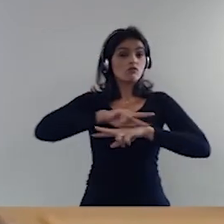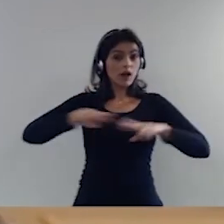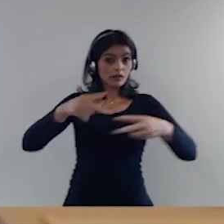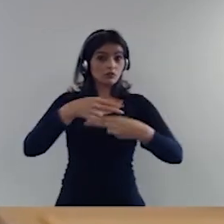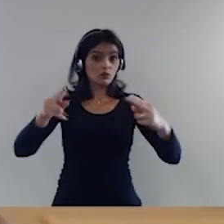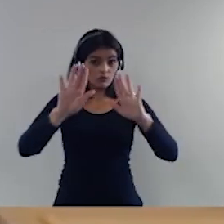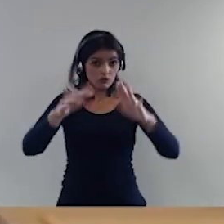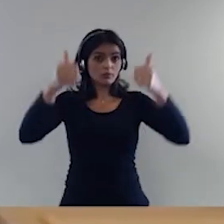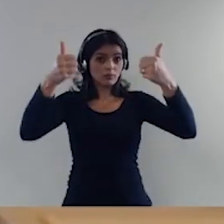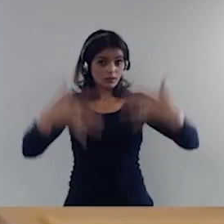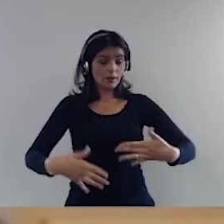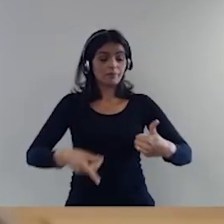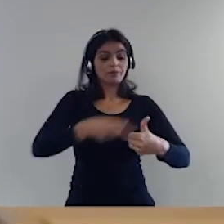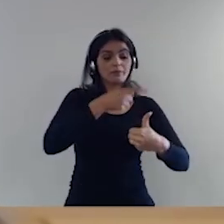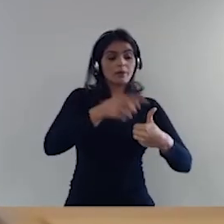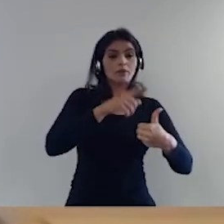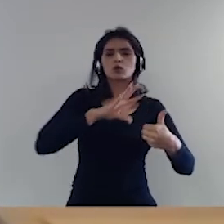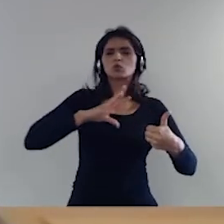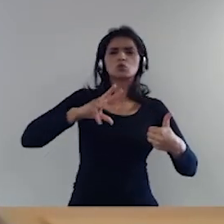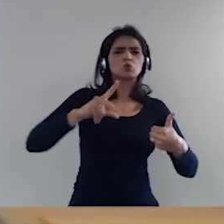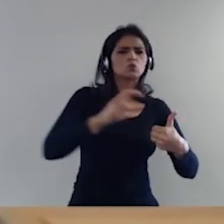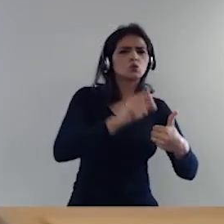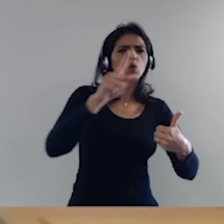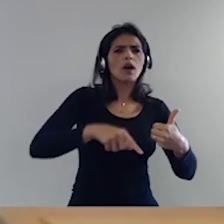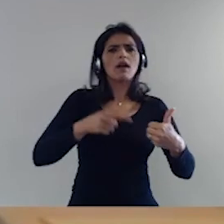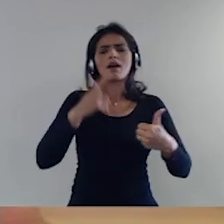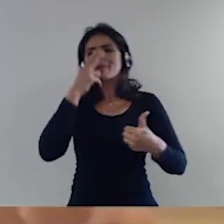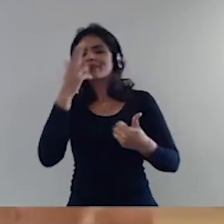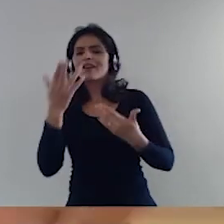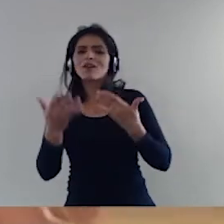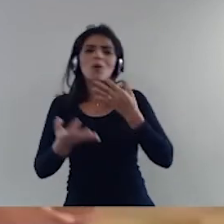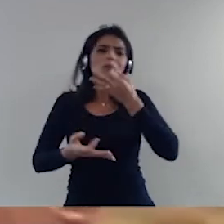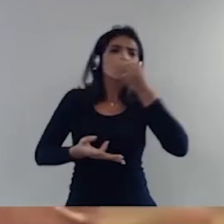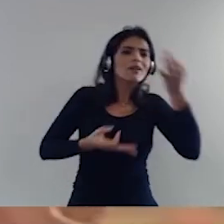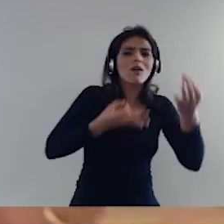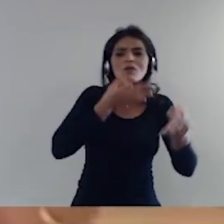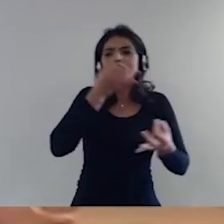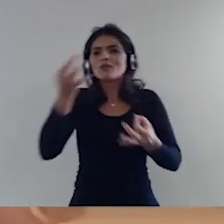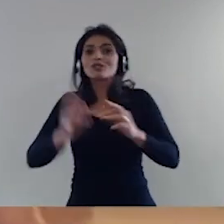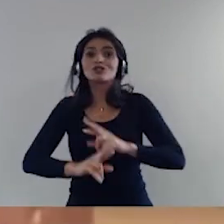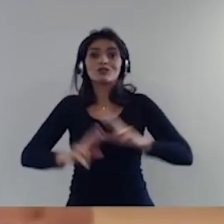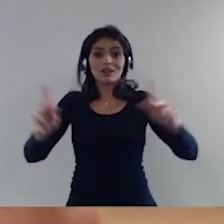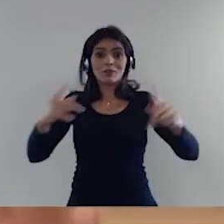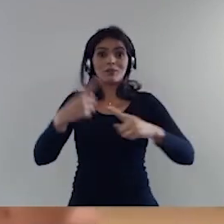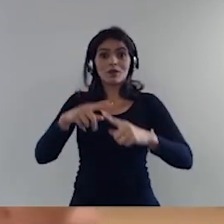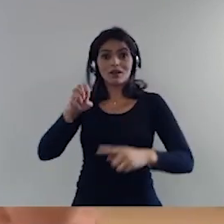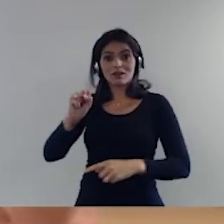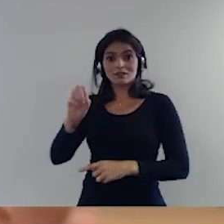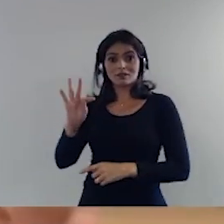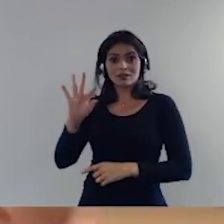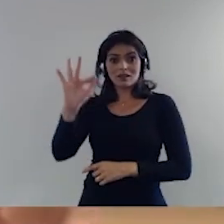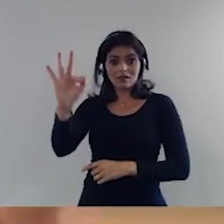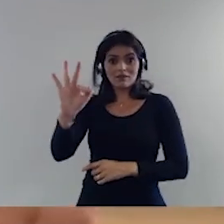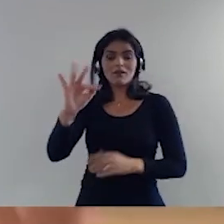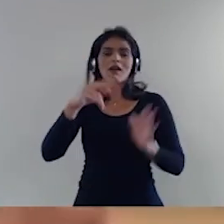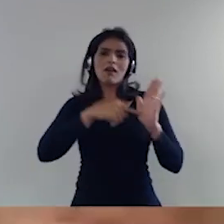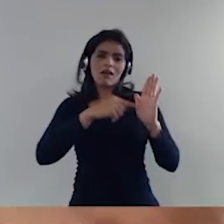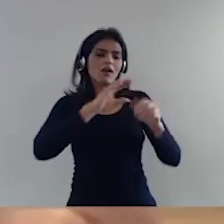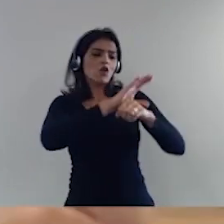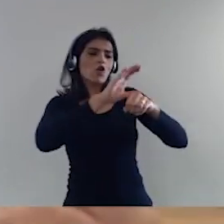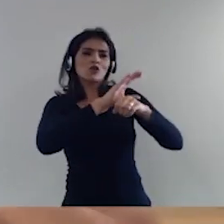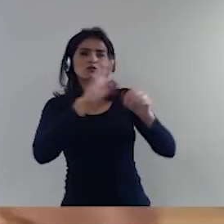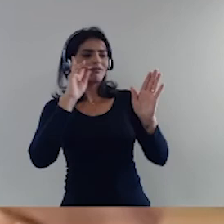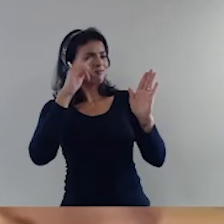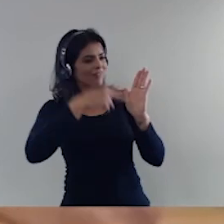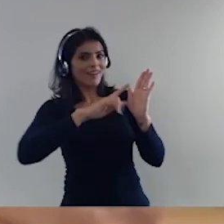delas, todas elas com algum grau de controvérsia, porque o Supremo Tribunal Federal é um intérprete da Constituição. E o